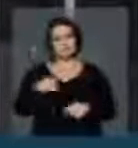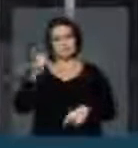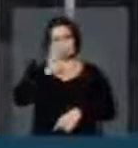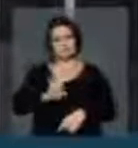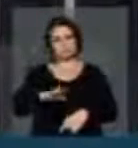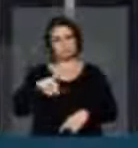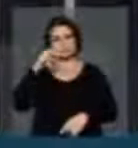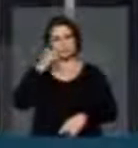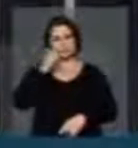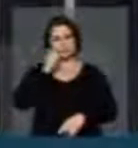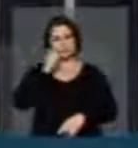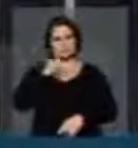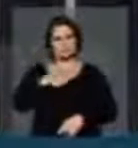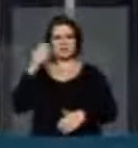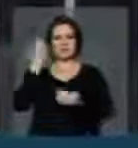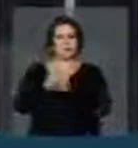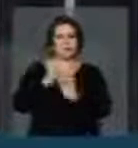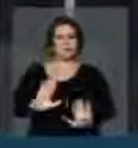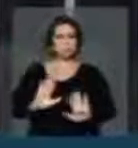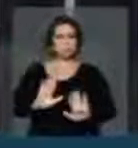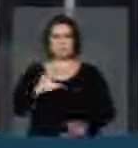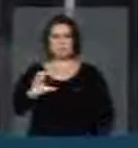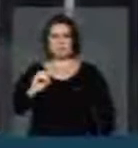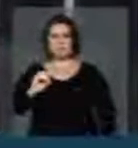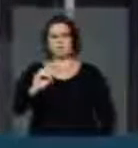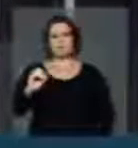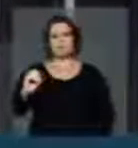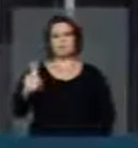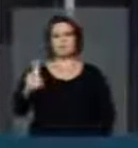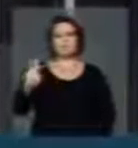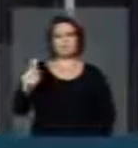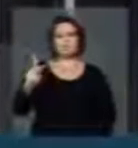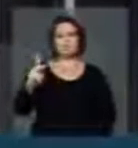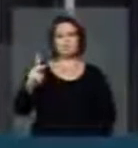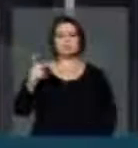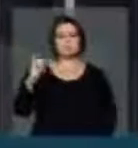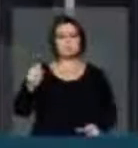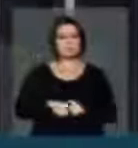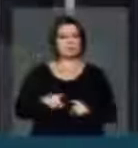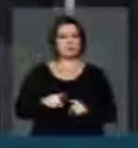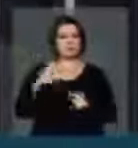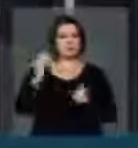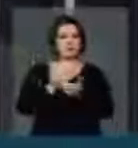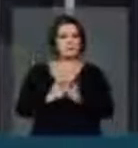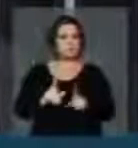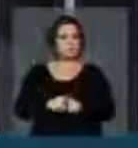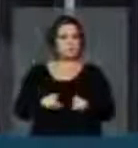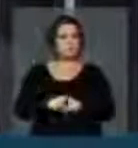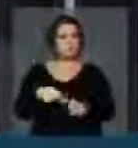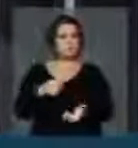querido Estado. Chega de corrupção, chega de pressão, chega de malandragem desse presidente do Alagoas que está